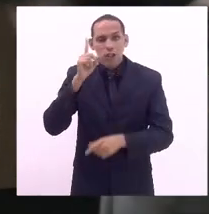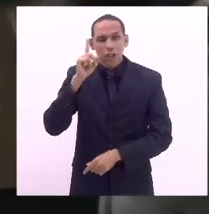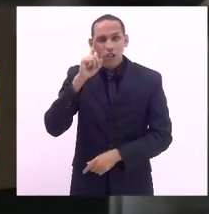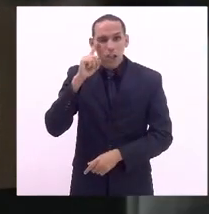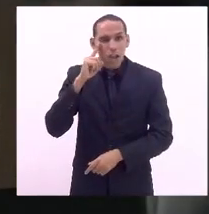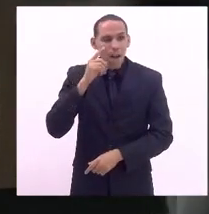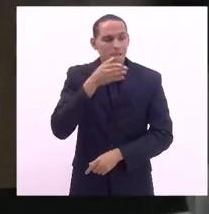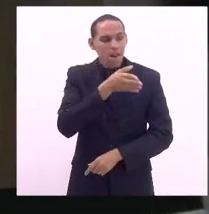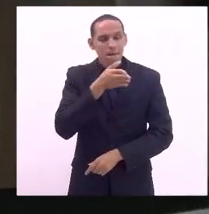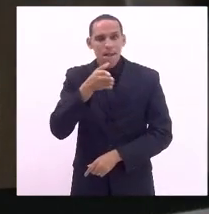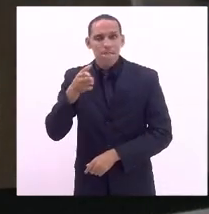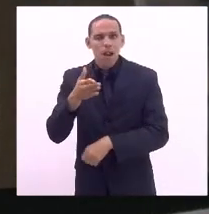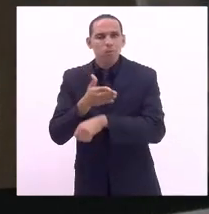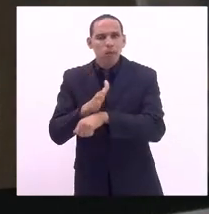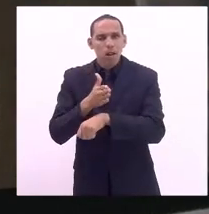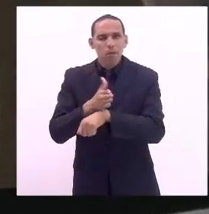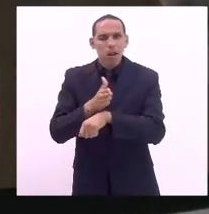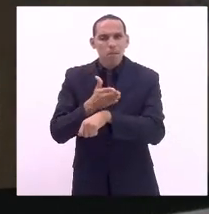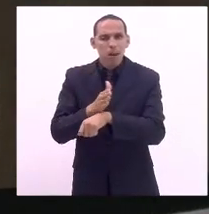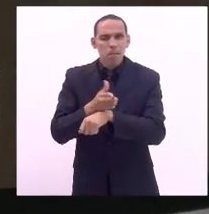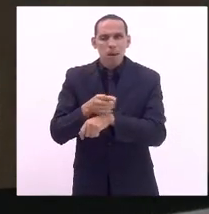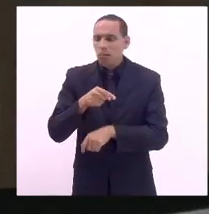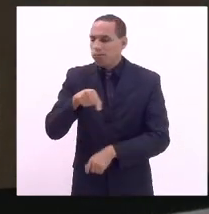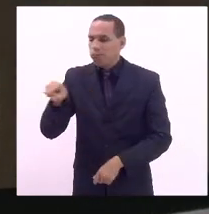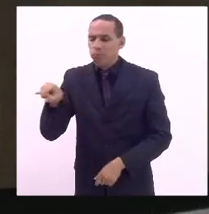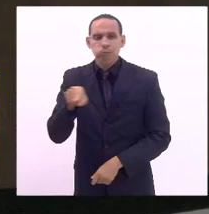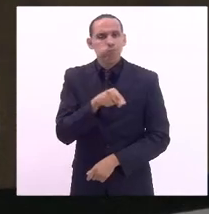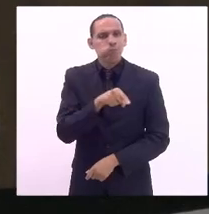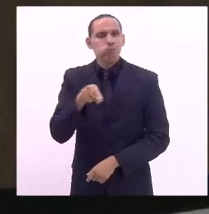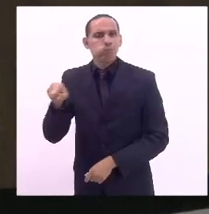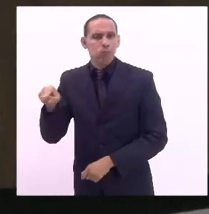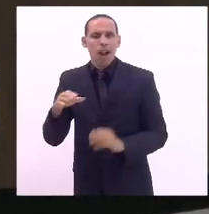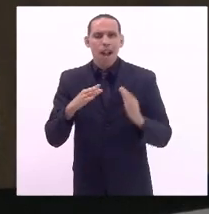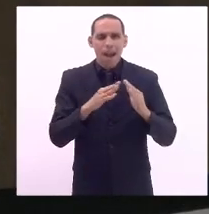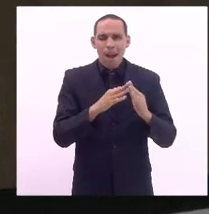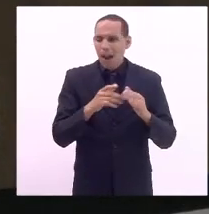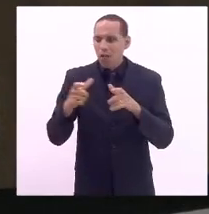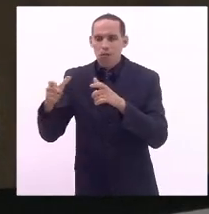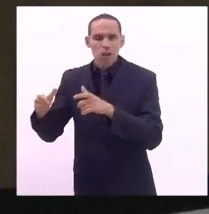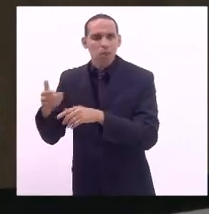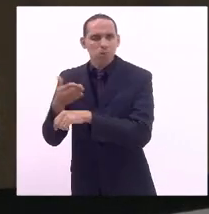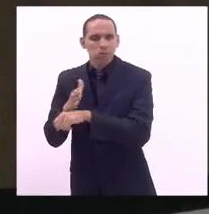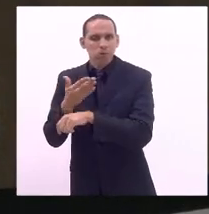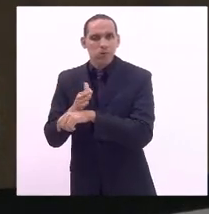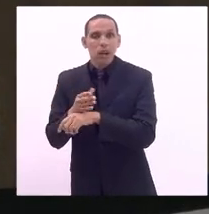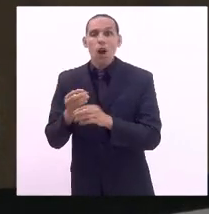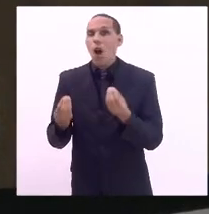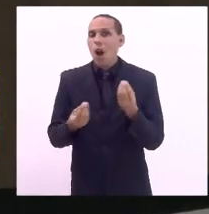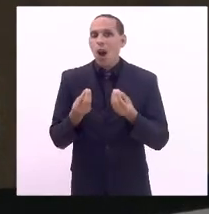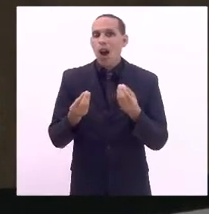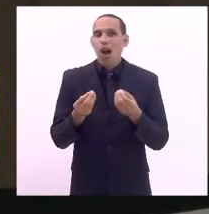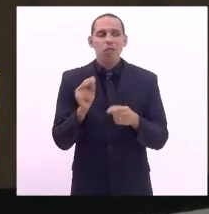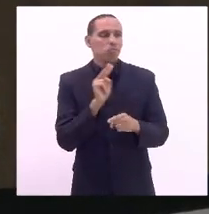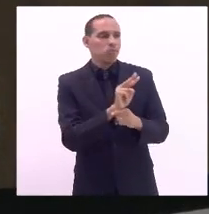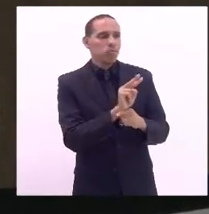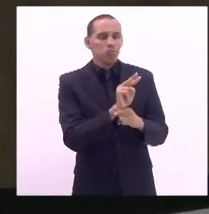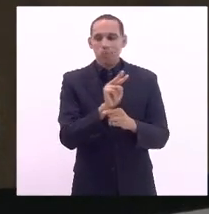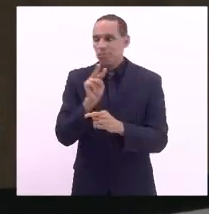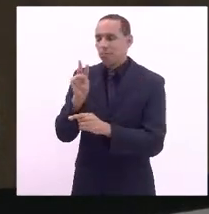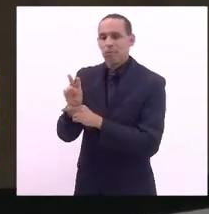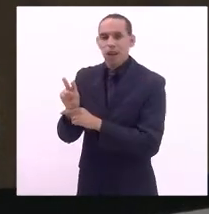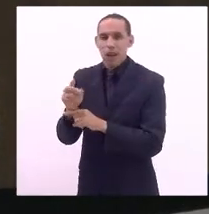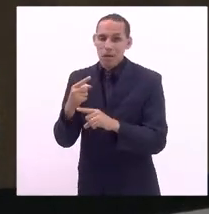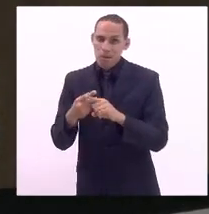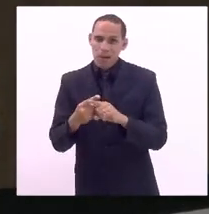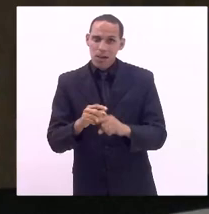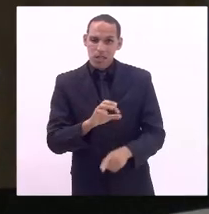treino, durante o percurso até o seu treino, justamente fazendo a segurança de todos nós, porque a segurança